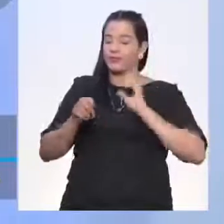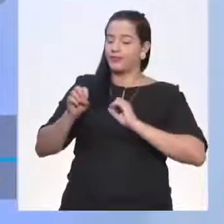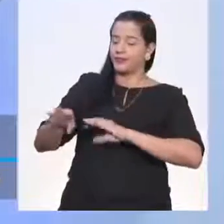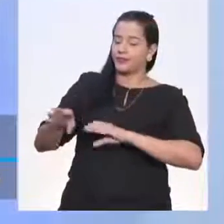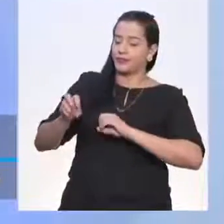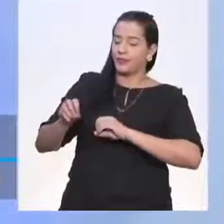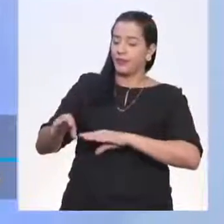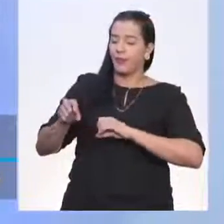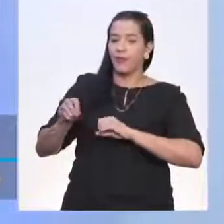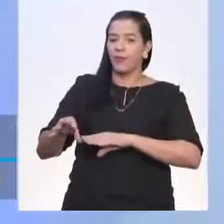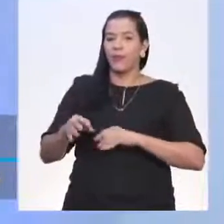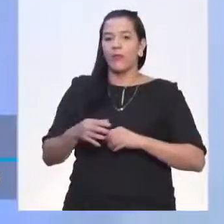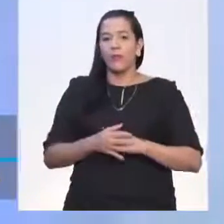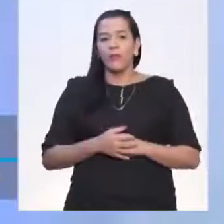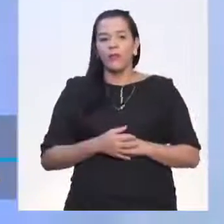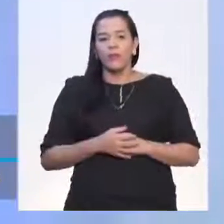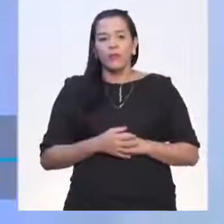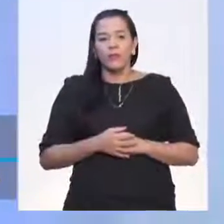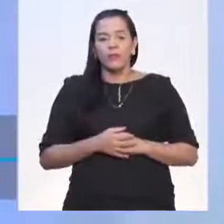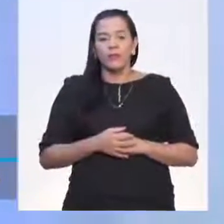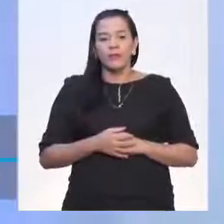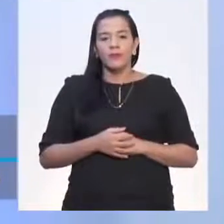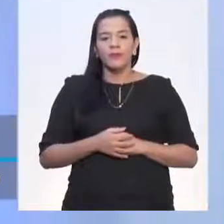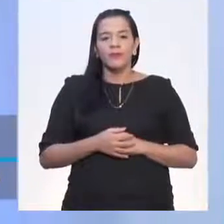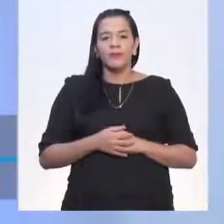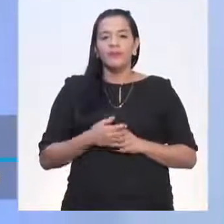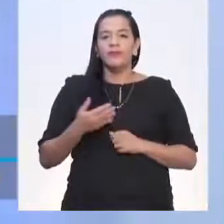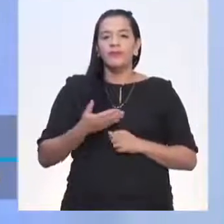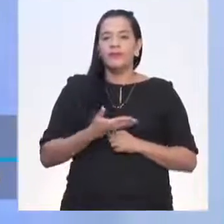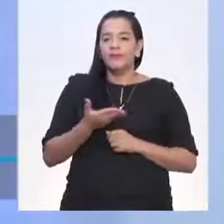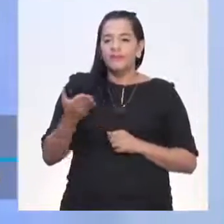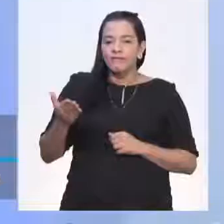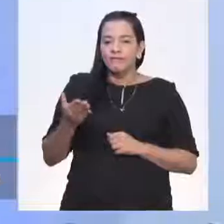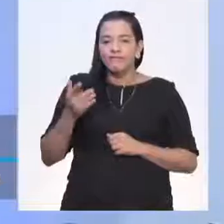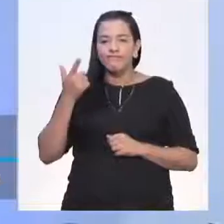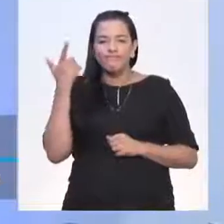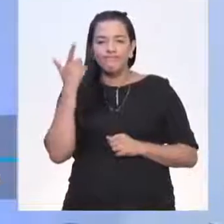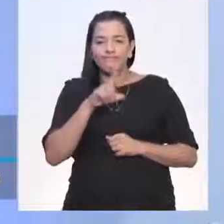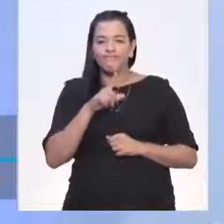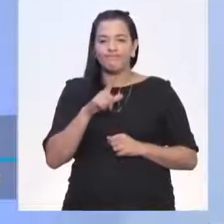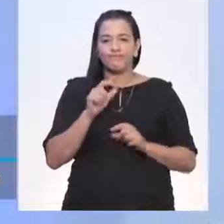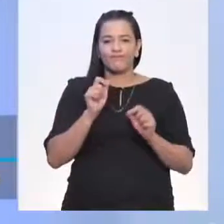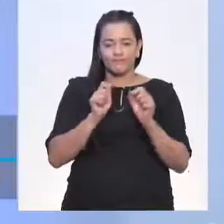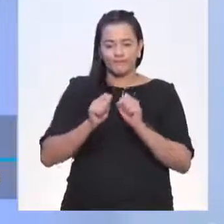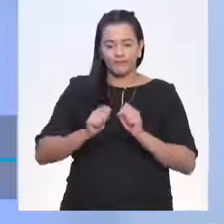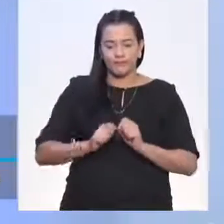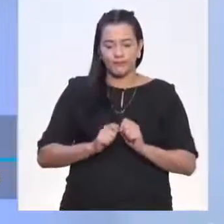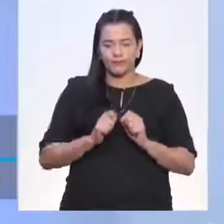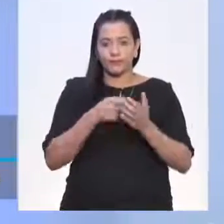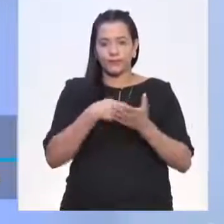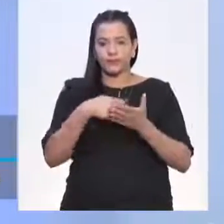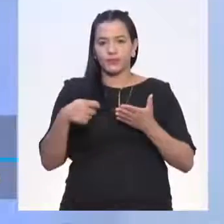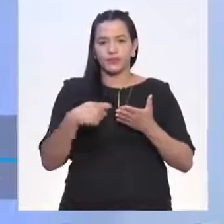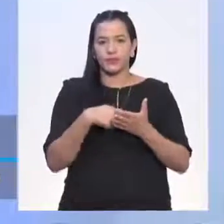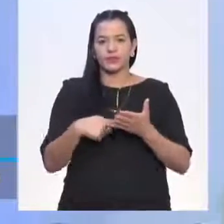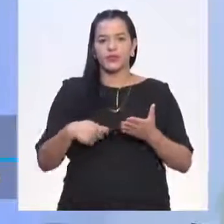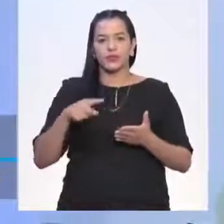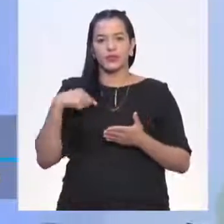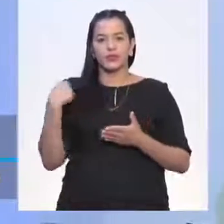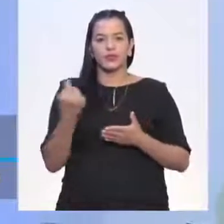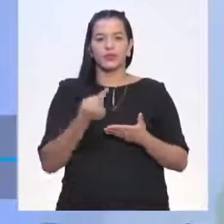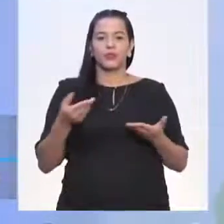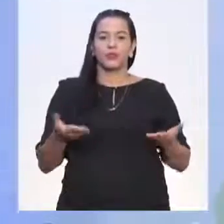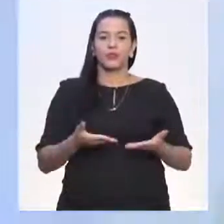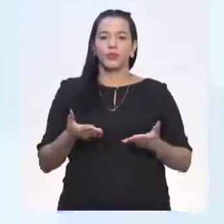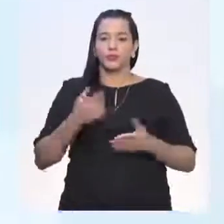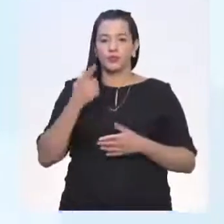se essa instrução não tivesse passado para você, e se não tivesse esse instrumento, nós nem estaríamos aqui hoje.